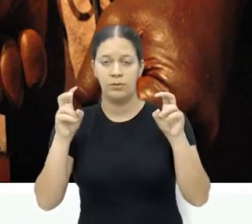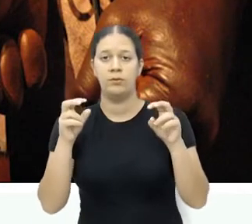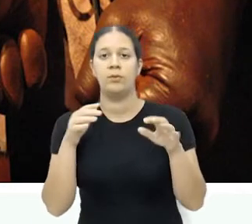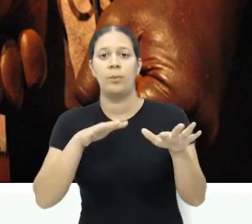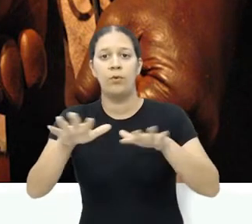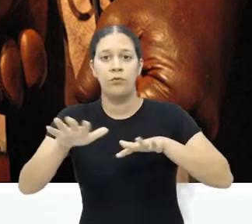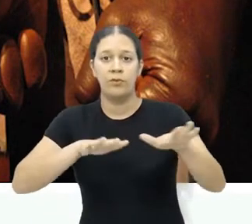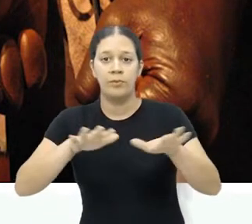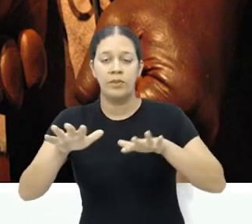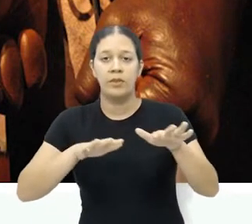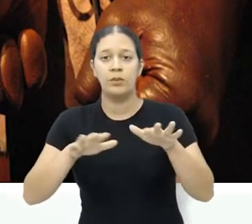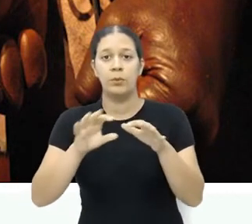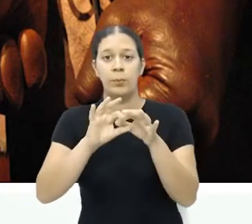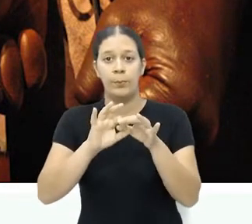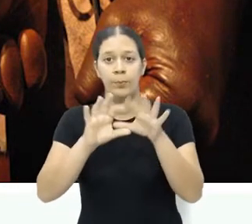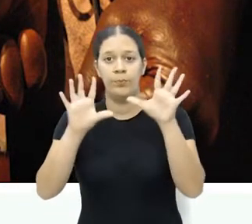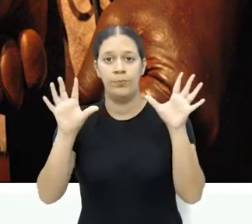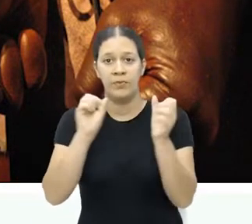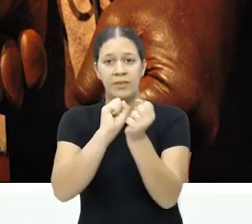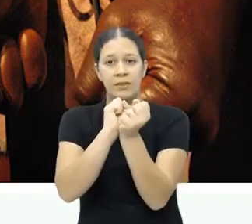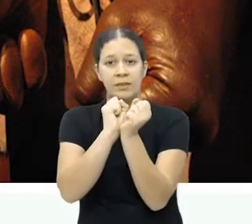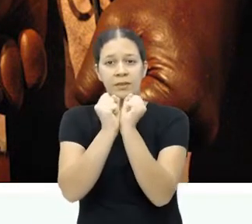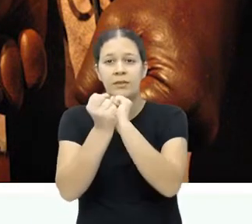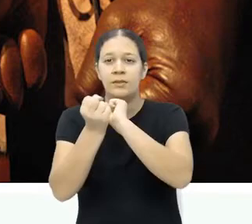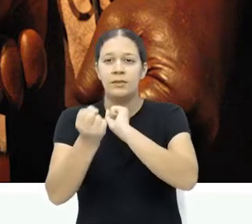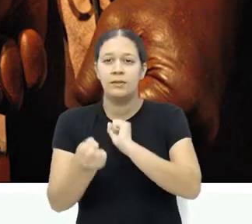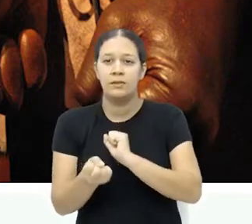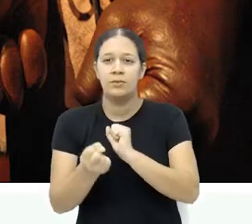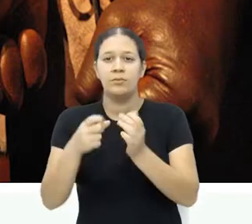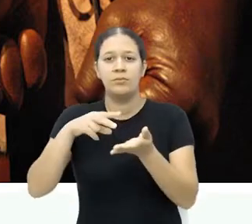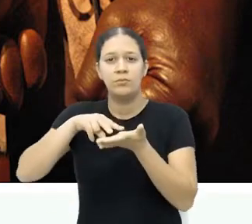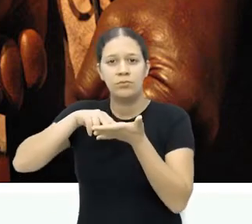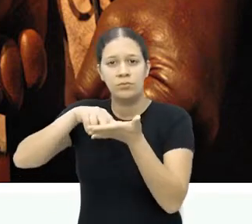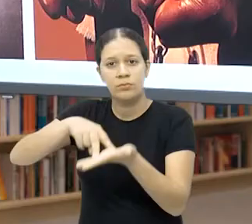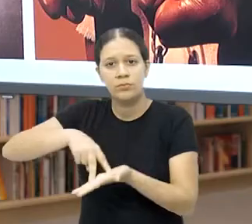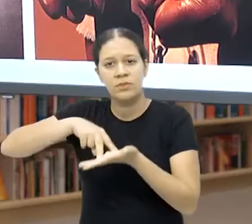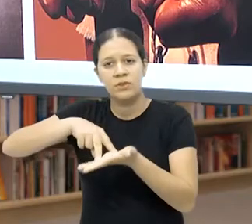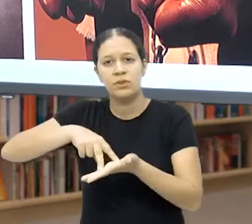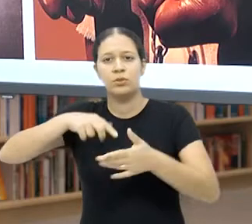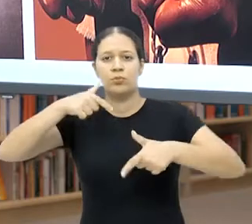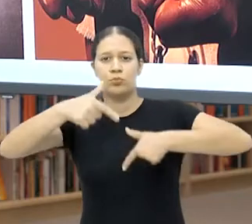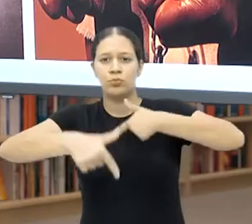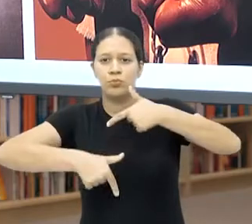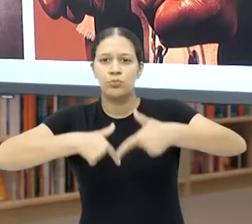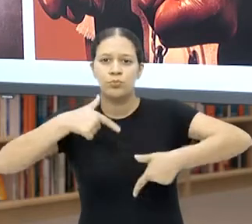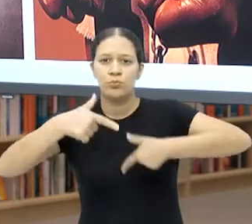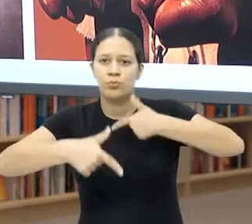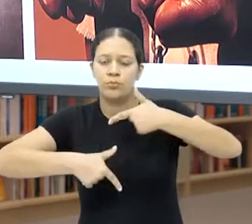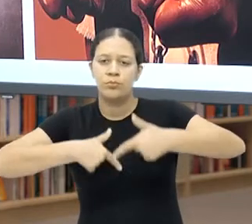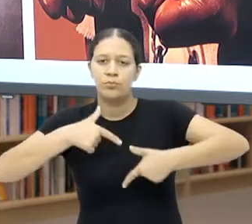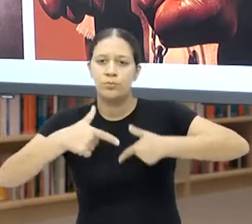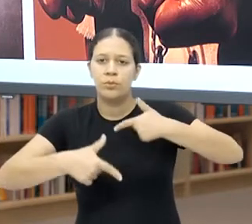movimento abolicionista, tá certo? Pela sua resistência, pela sua luta travada, tá certo? Em prol